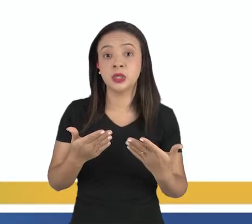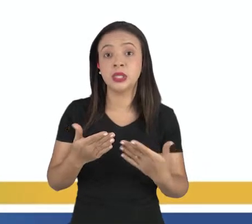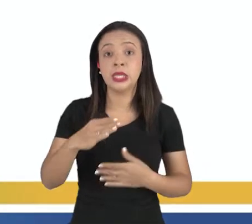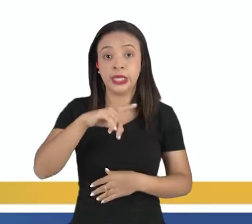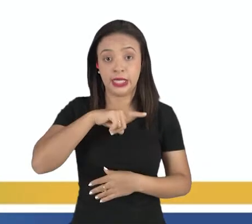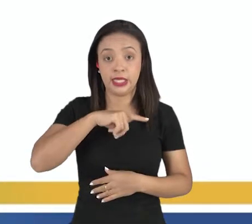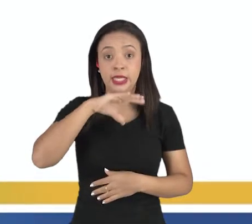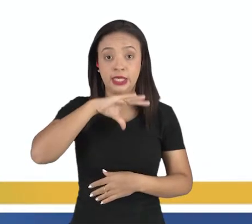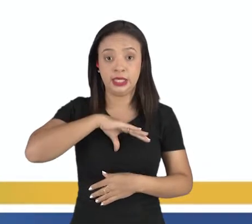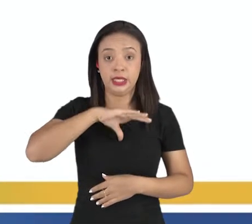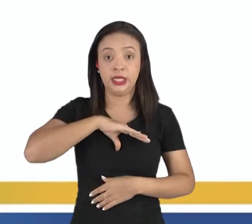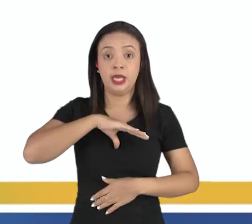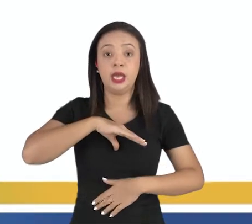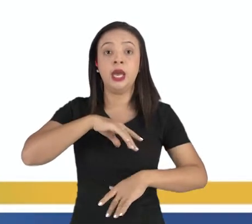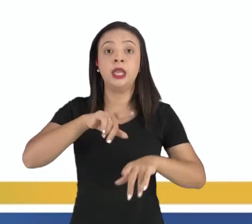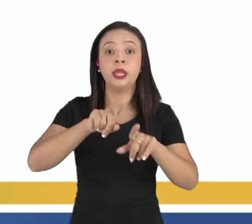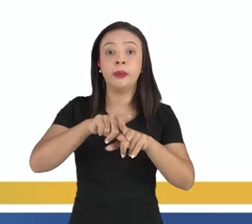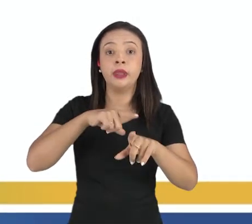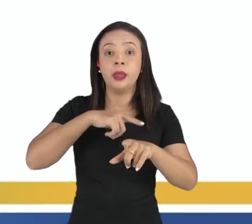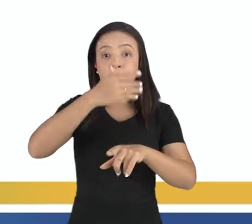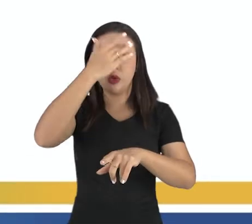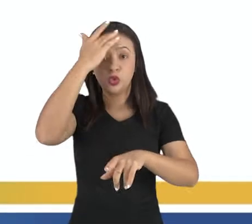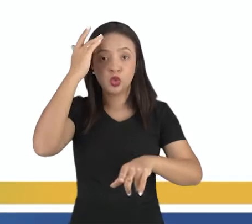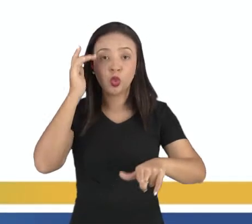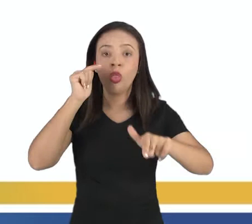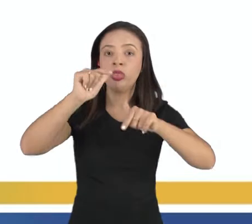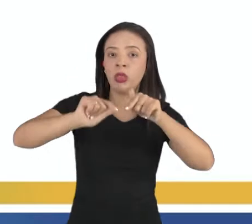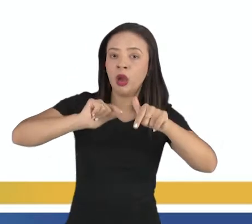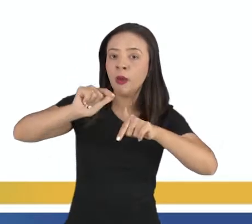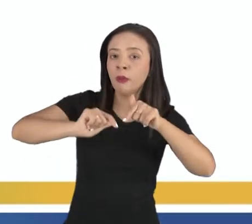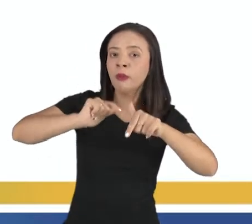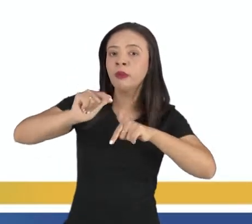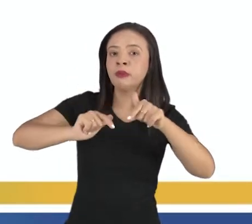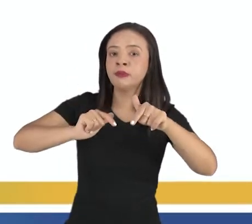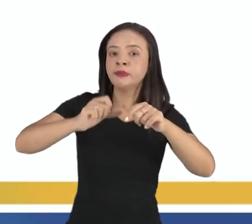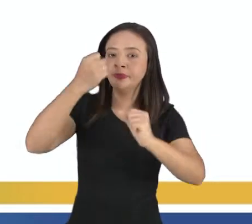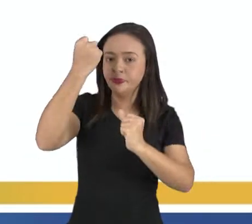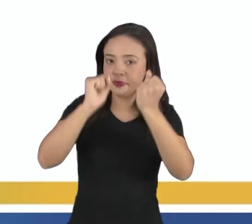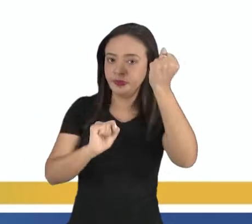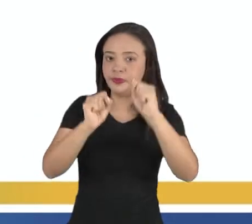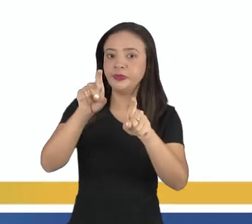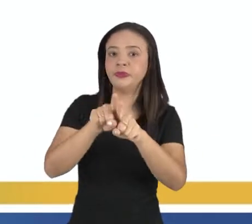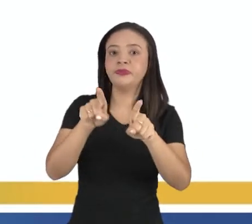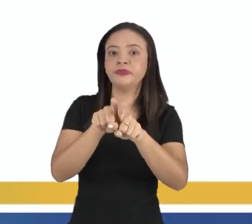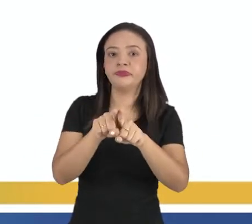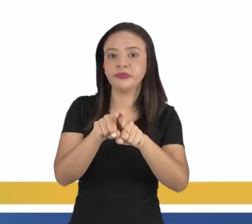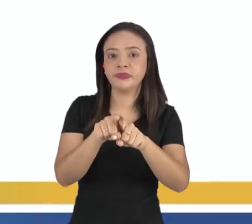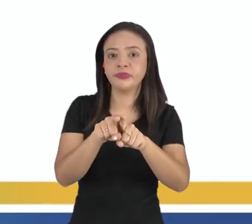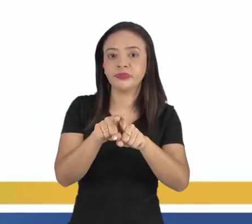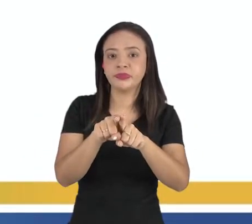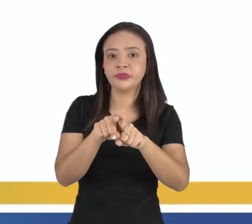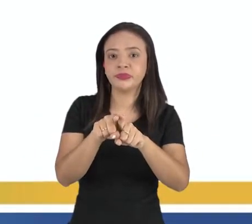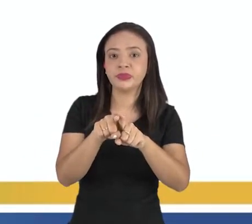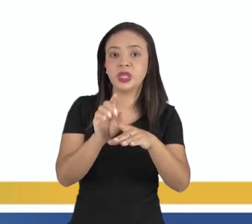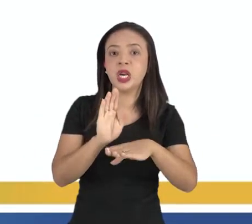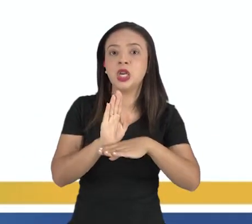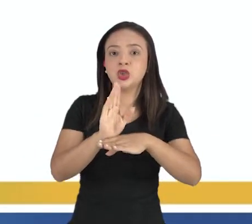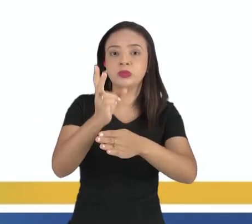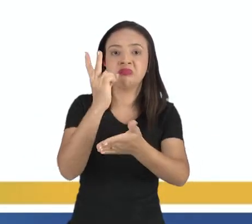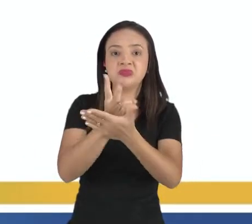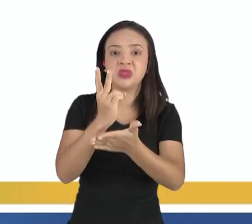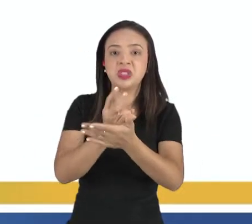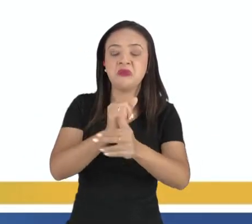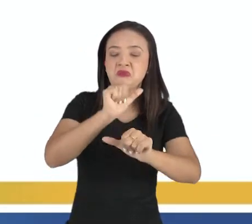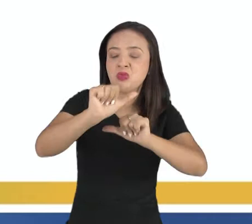estar pessoas, vão estar operários, né, do setor fabril que vão contribuir para a dinamicidade